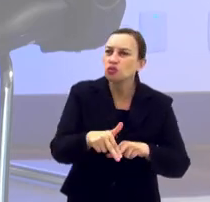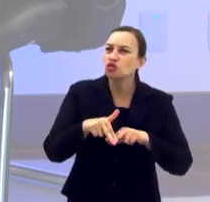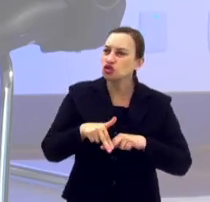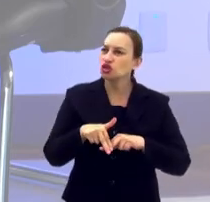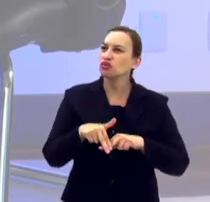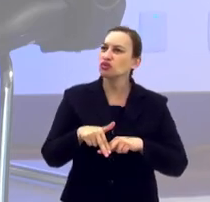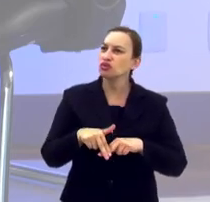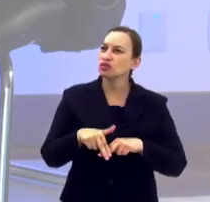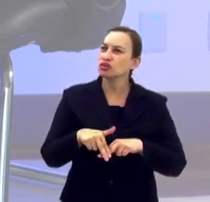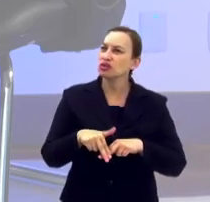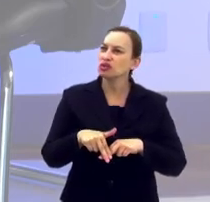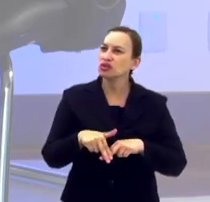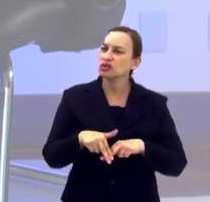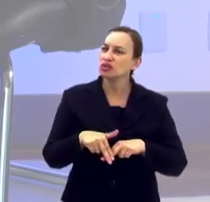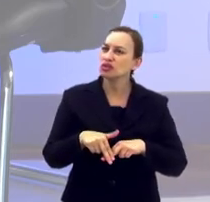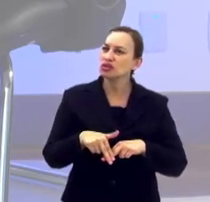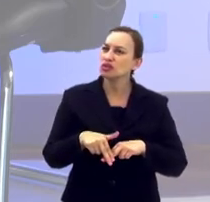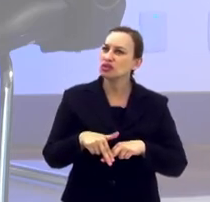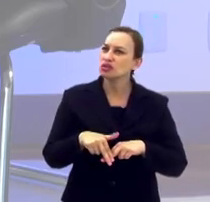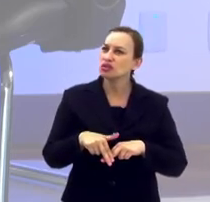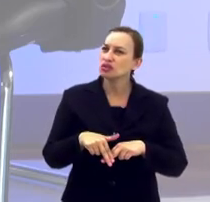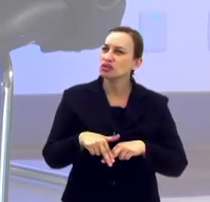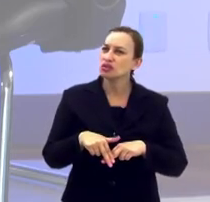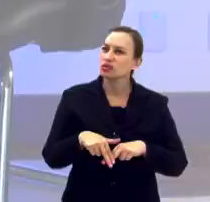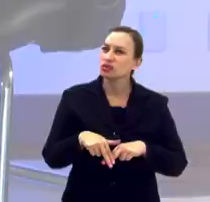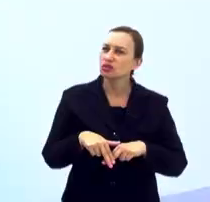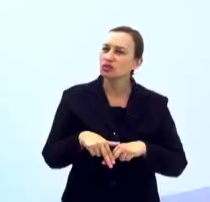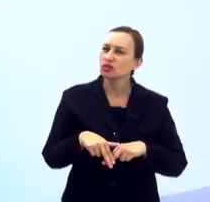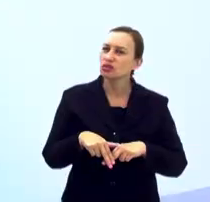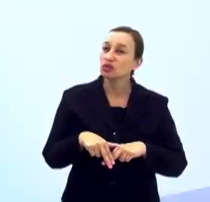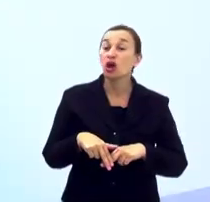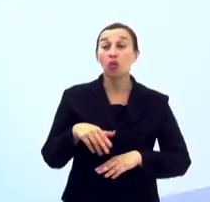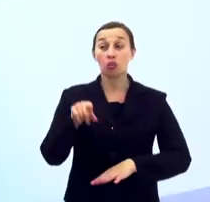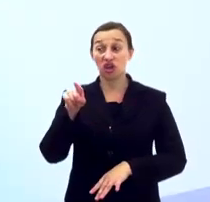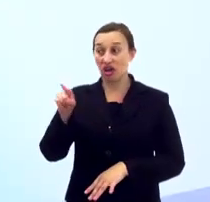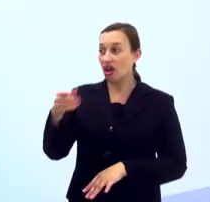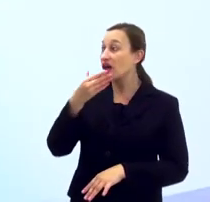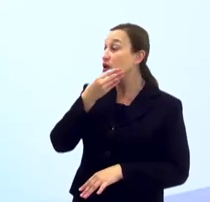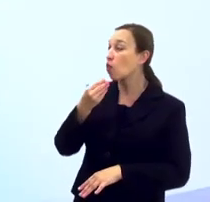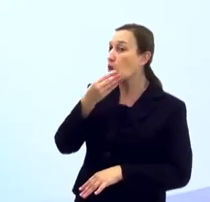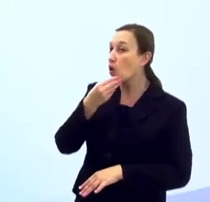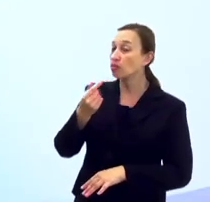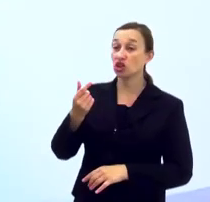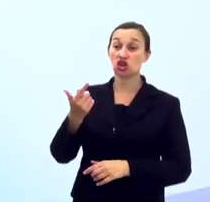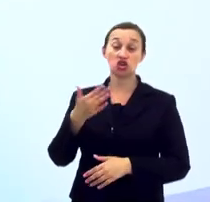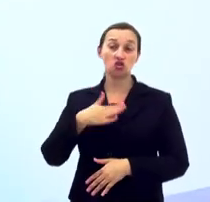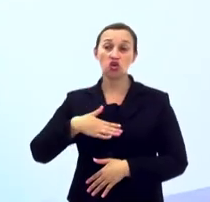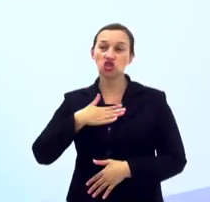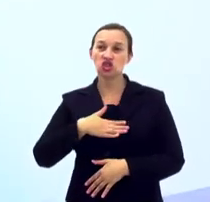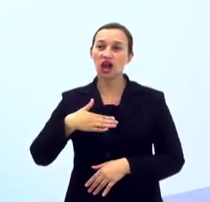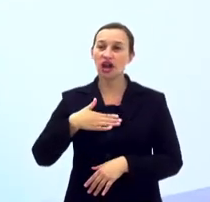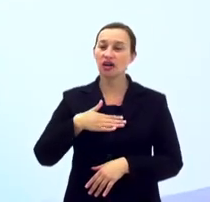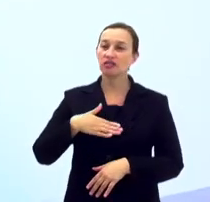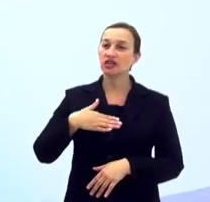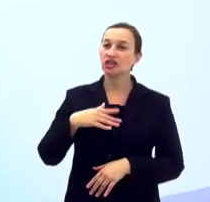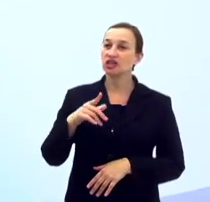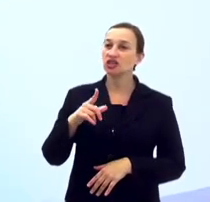um dos motivos? Porque ele era um homem, né, que gostava de colecionar